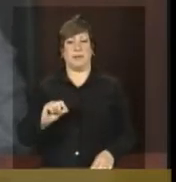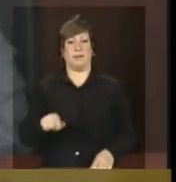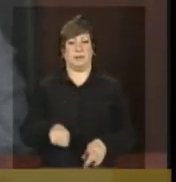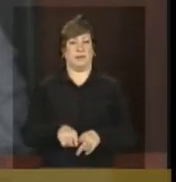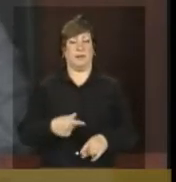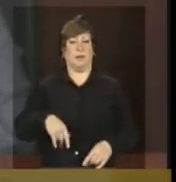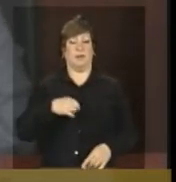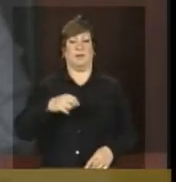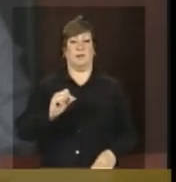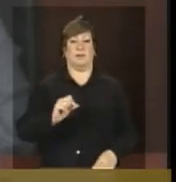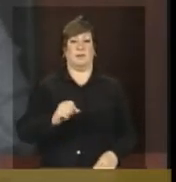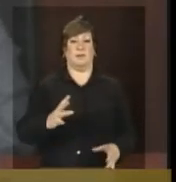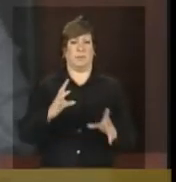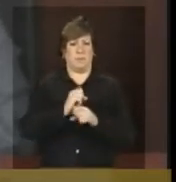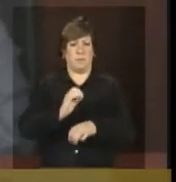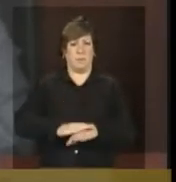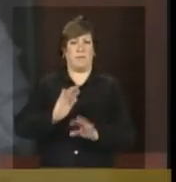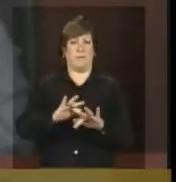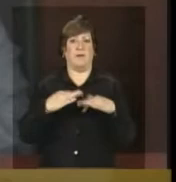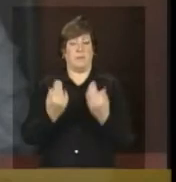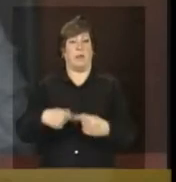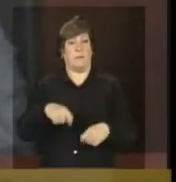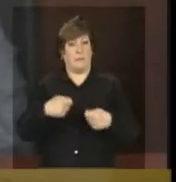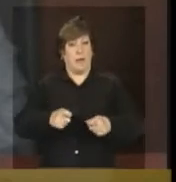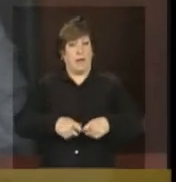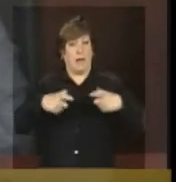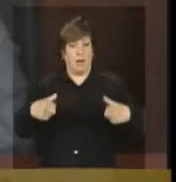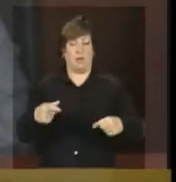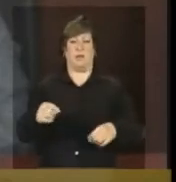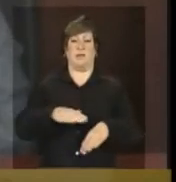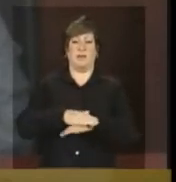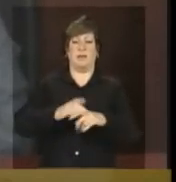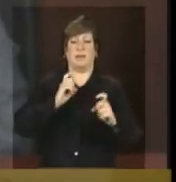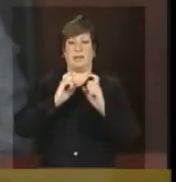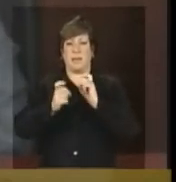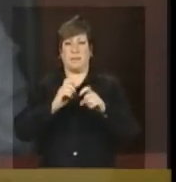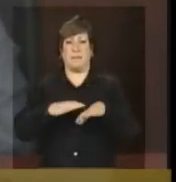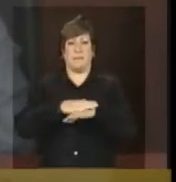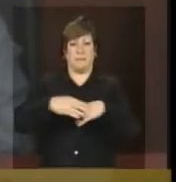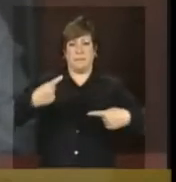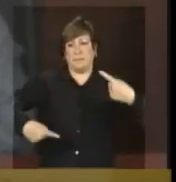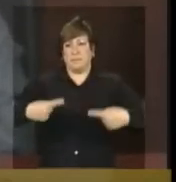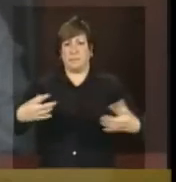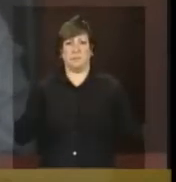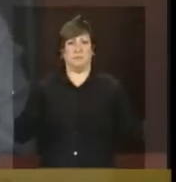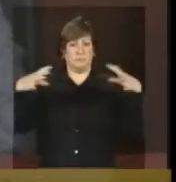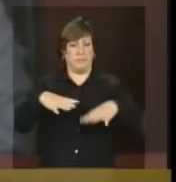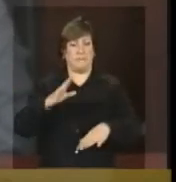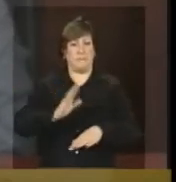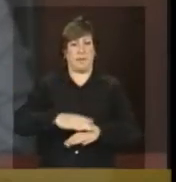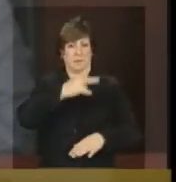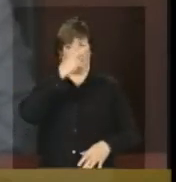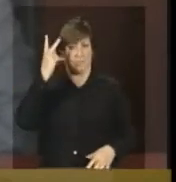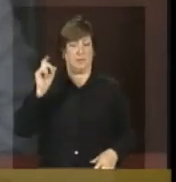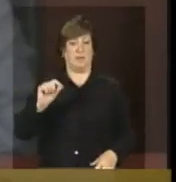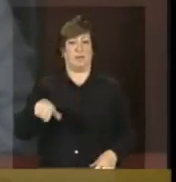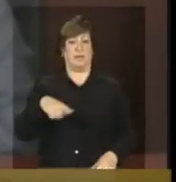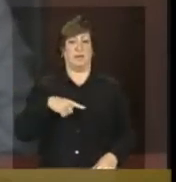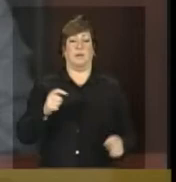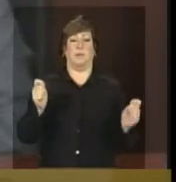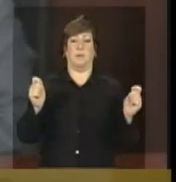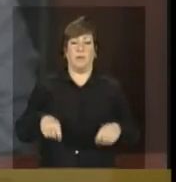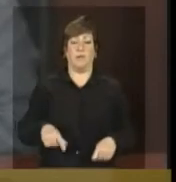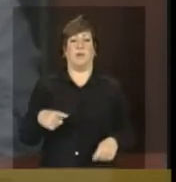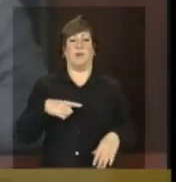ir a mais, nós temos que evoluir nesse debate, nós temos que incluir mais gente, mas esse é o horizonte que existe hoje nas unidades federais, podemos ir para os entornos, podemos